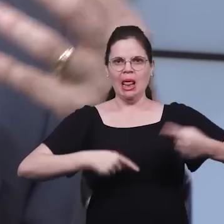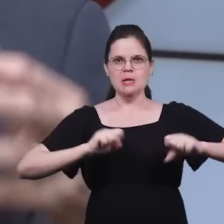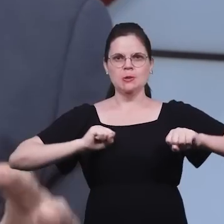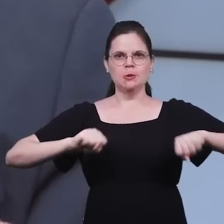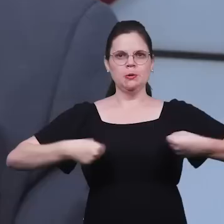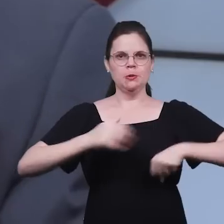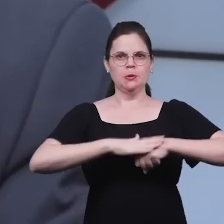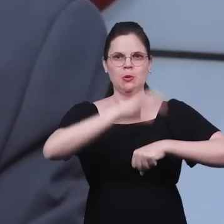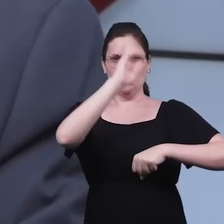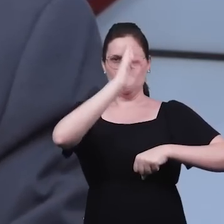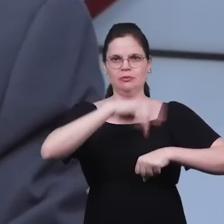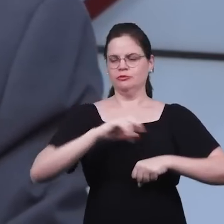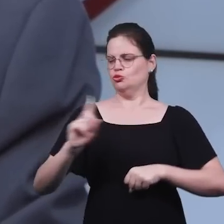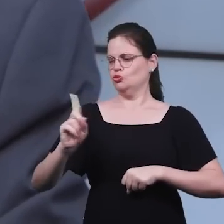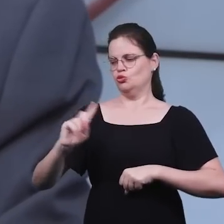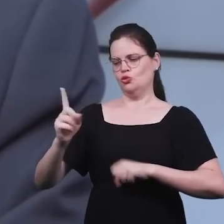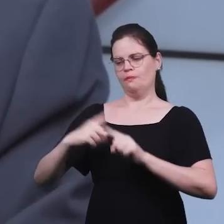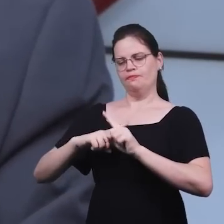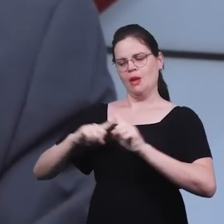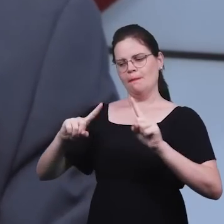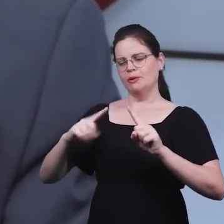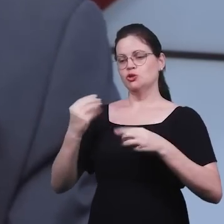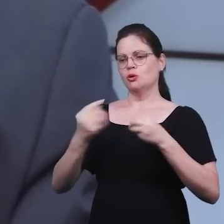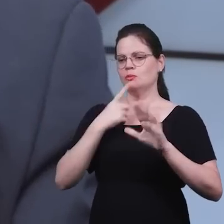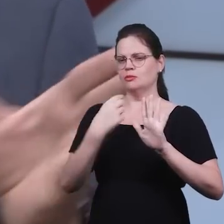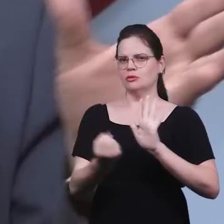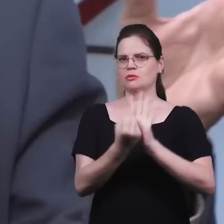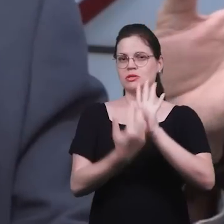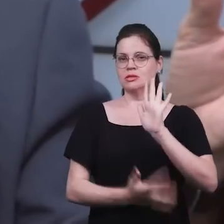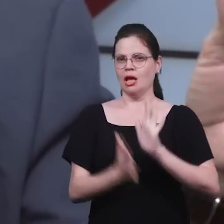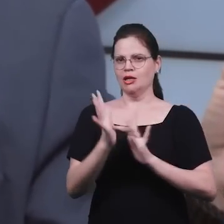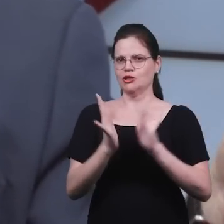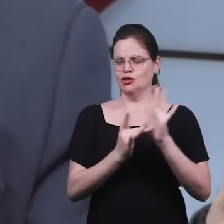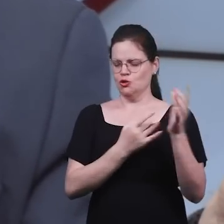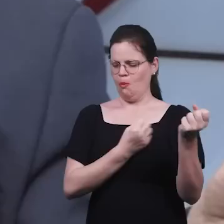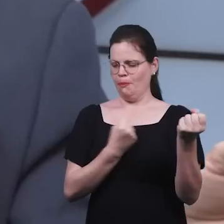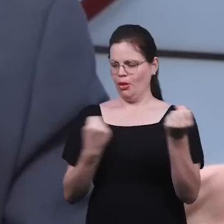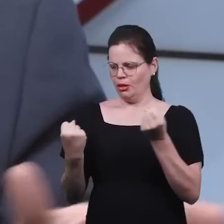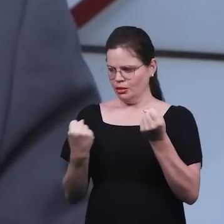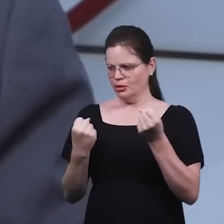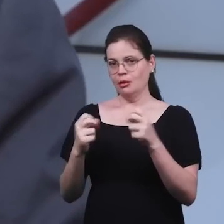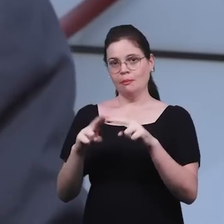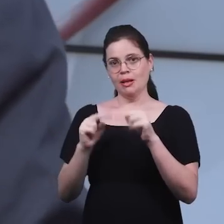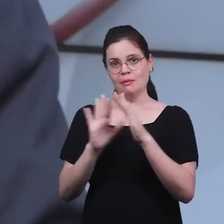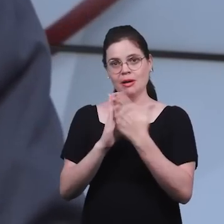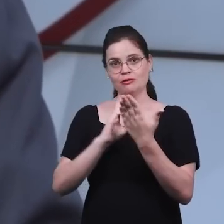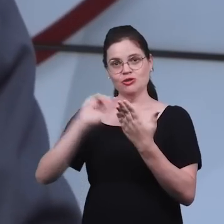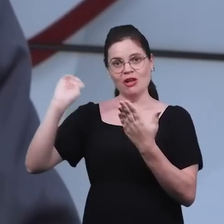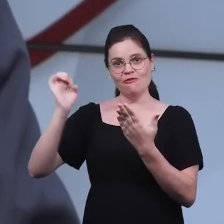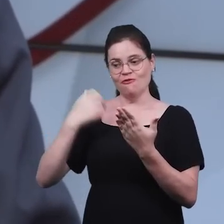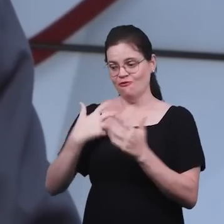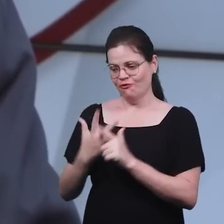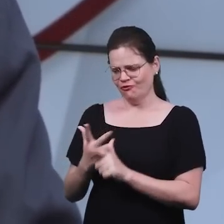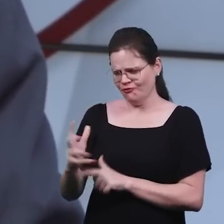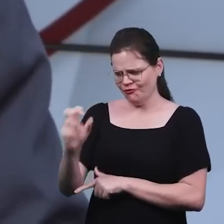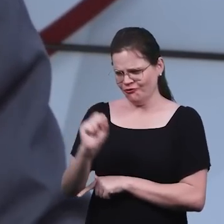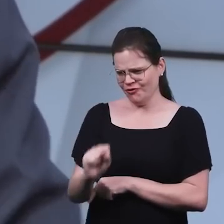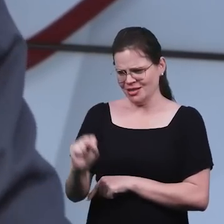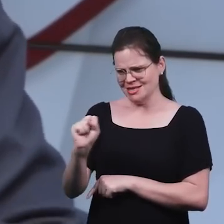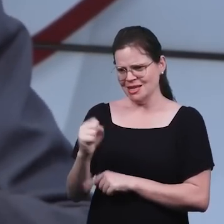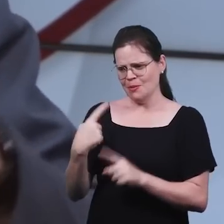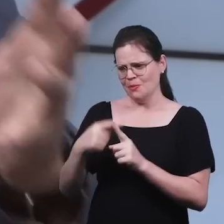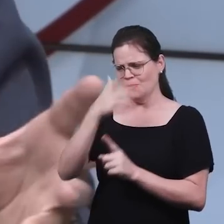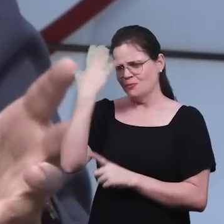com discurso, com esforço humano, mas é vencer pelo poder do sangue de Jesus, pela palavra